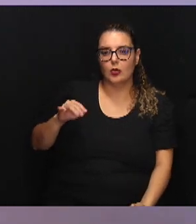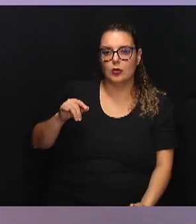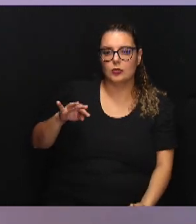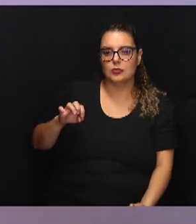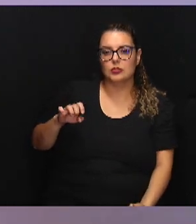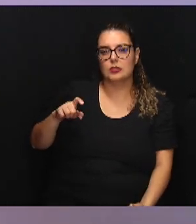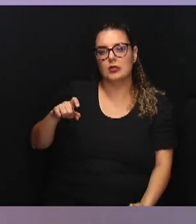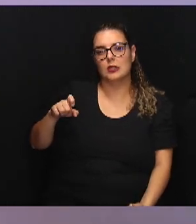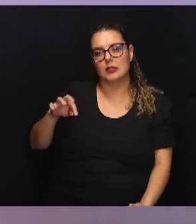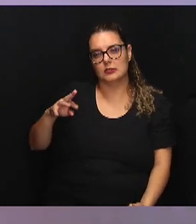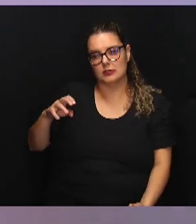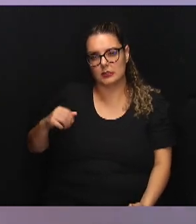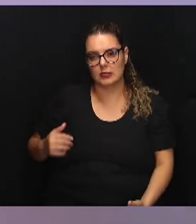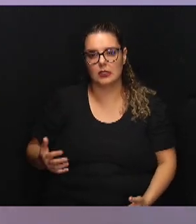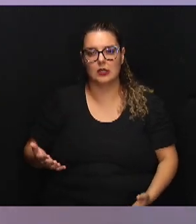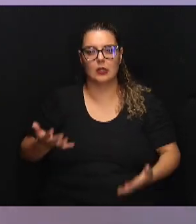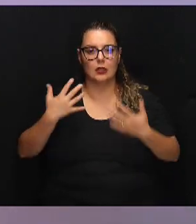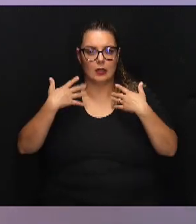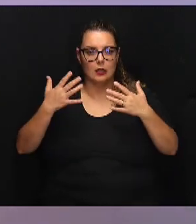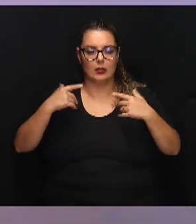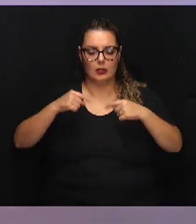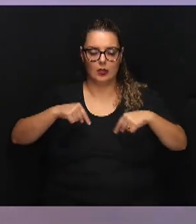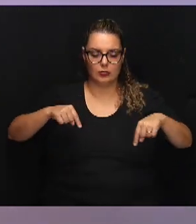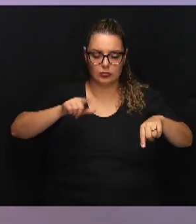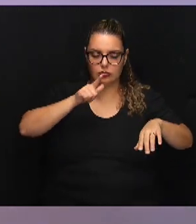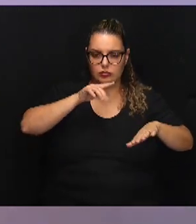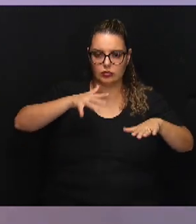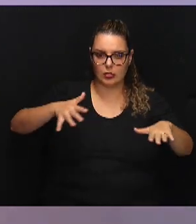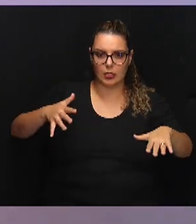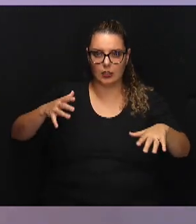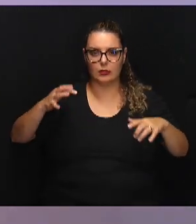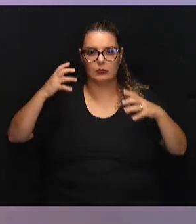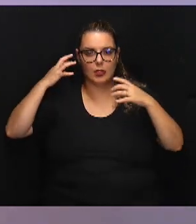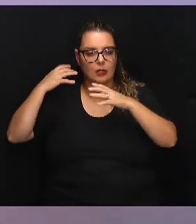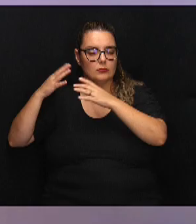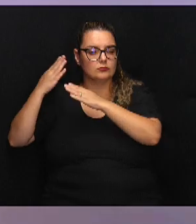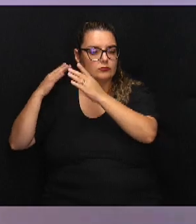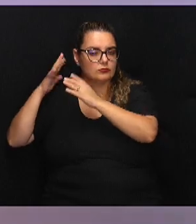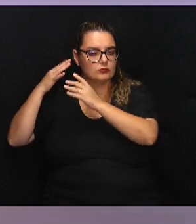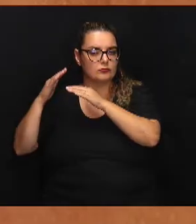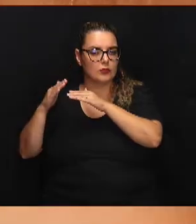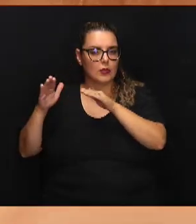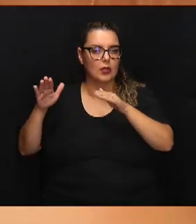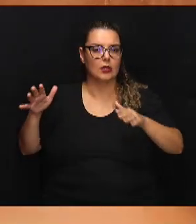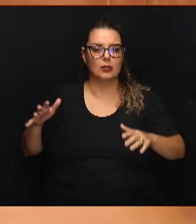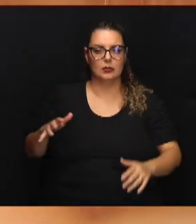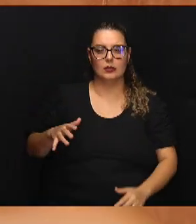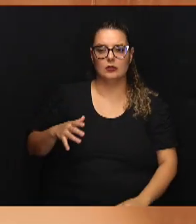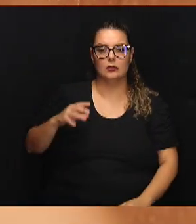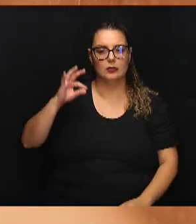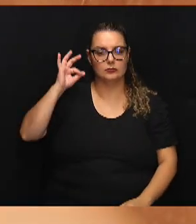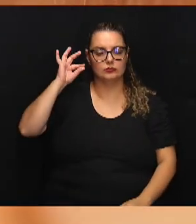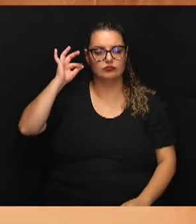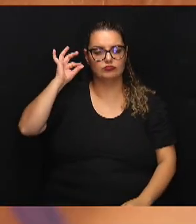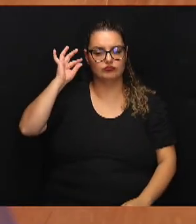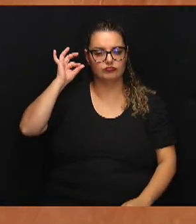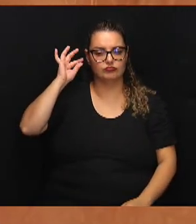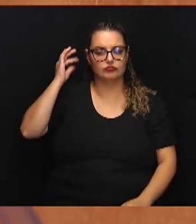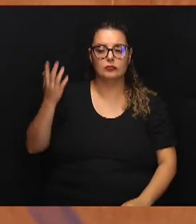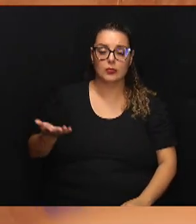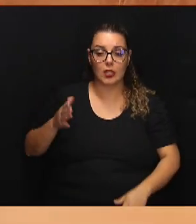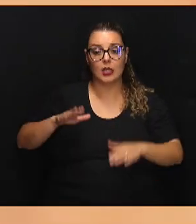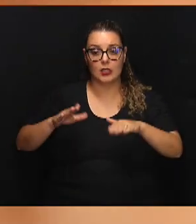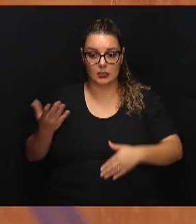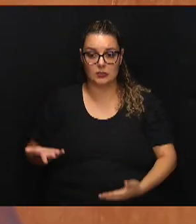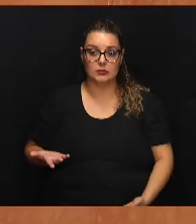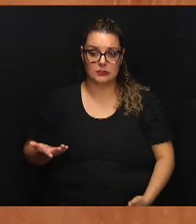mar, piscina, calor, fica úmido lá dentro, aí tem proliferação de bactéria, manipula com cotonete muitas